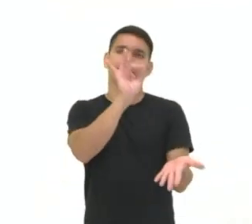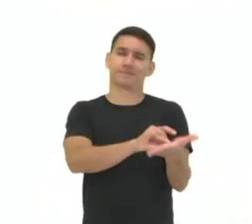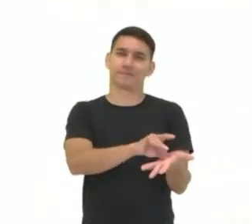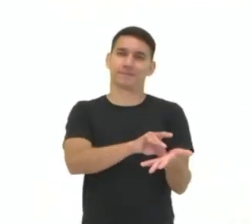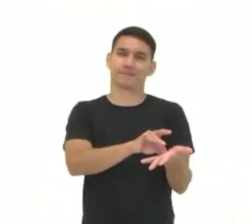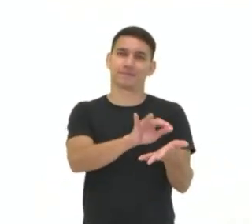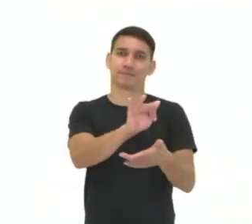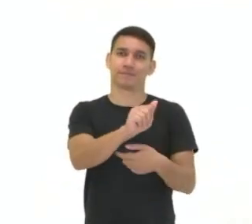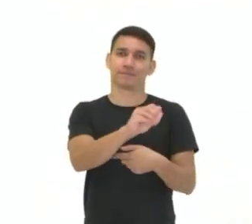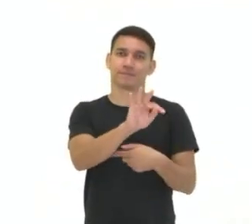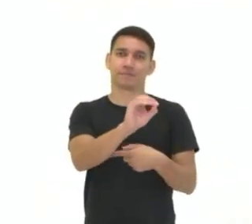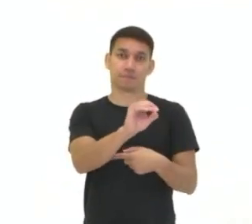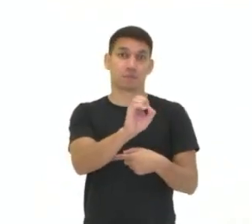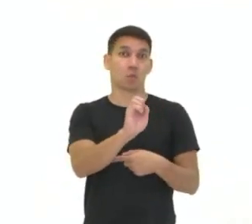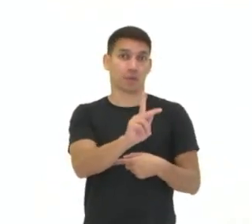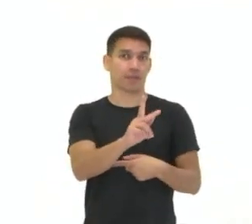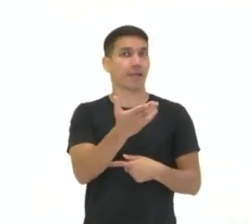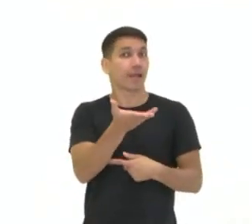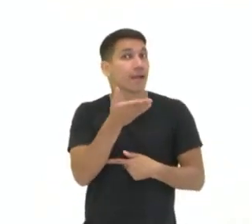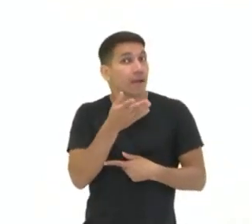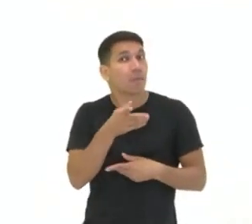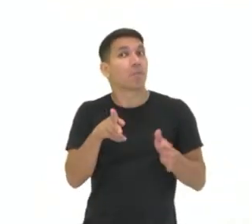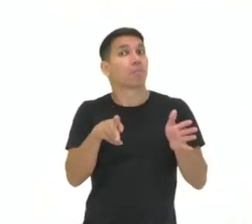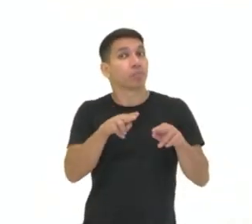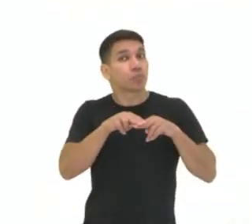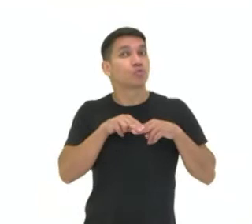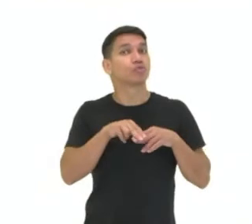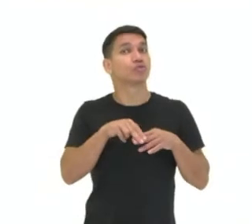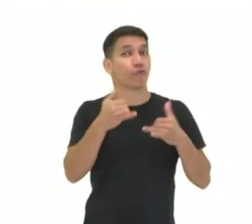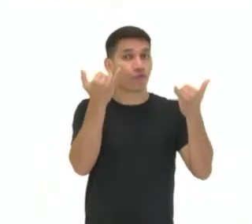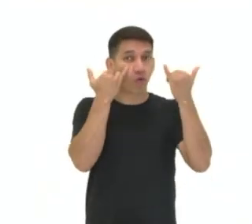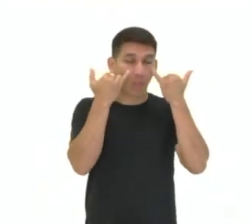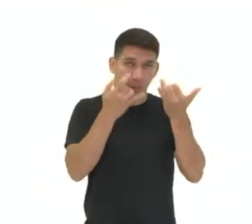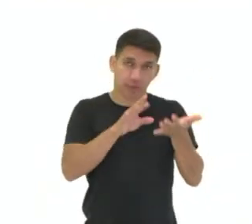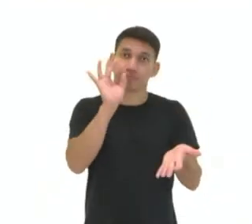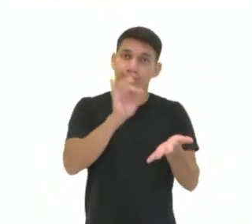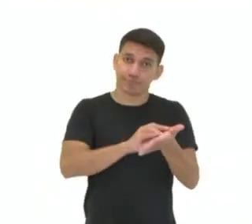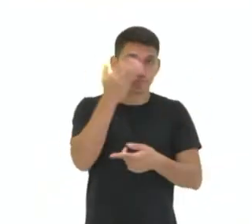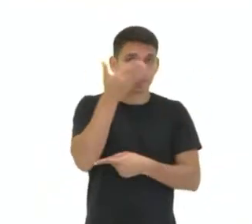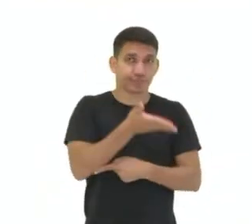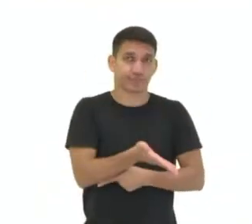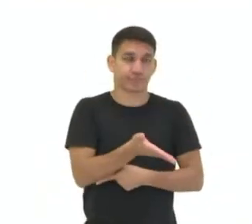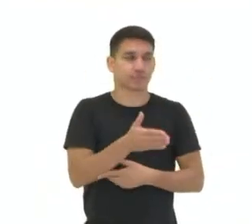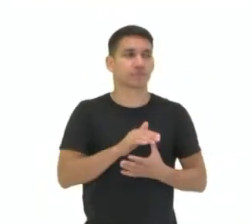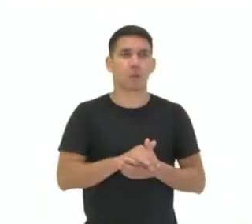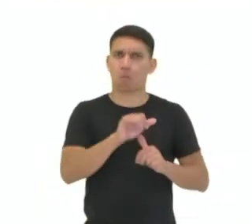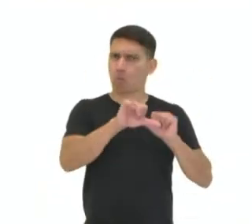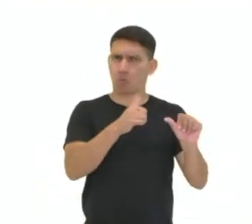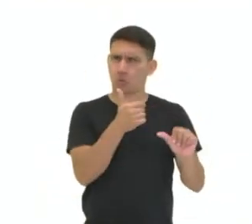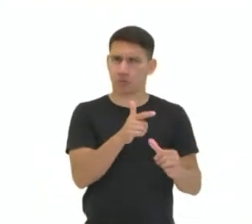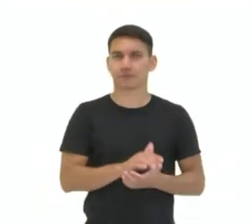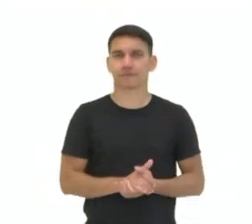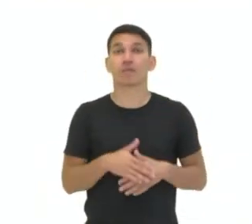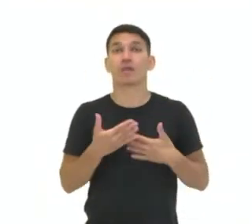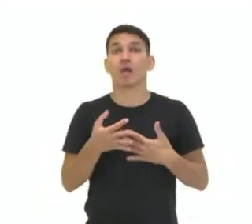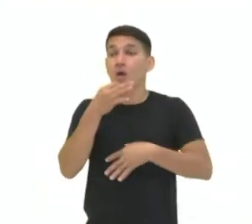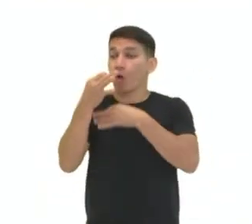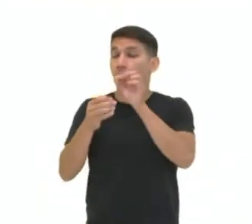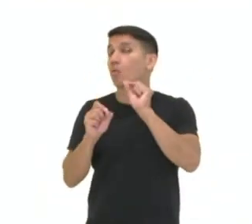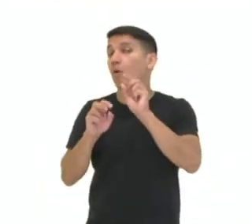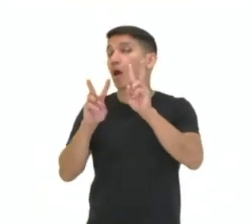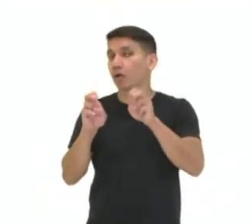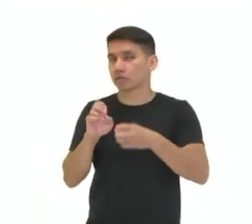de fato, certo? Então, é uma informação comprovada, não muda. Olha aqui, ó, opinião. Além de ser um